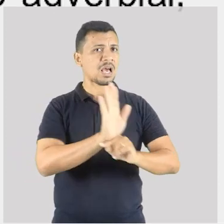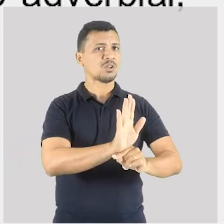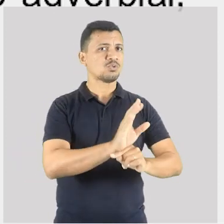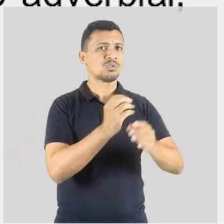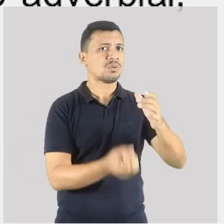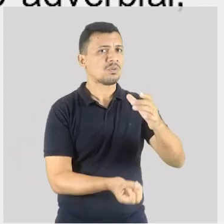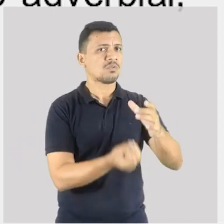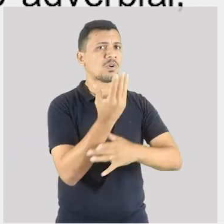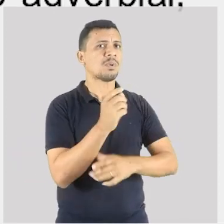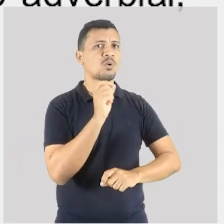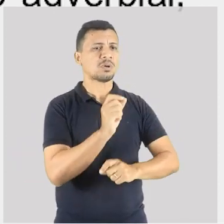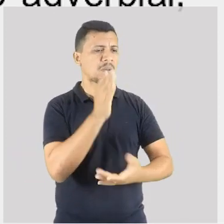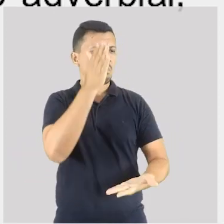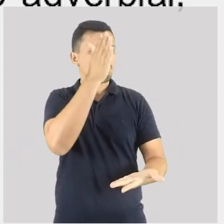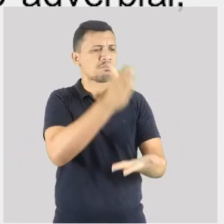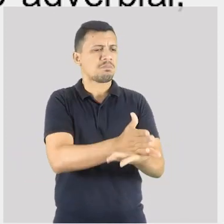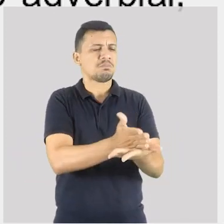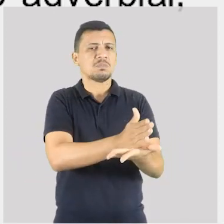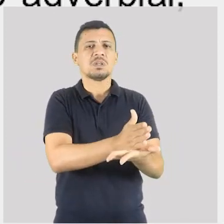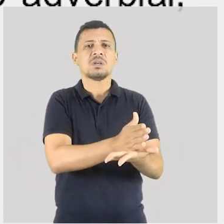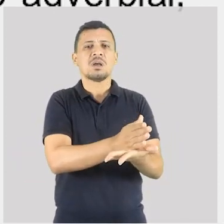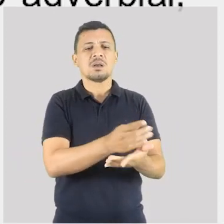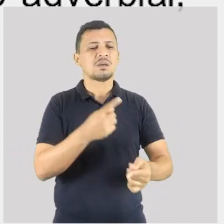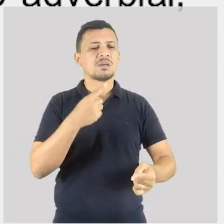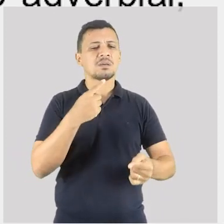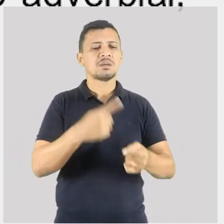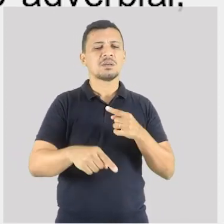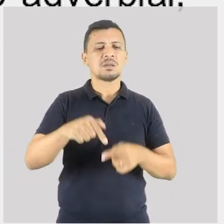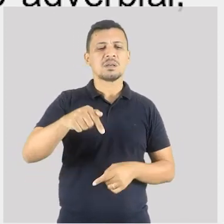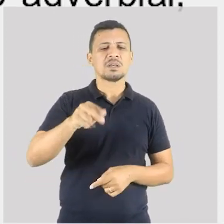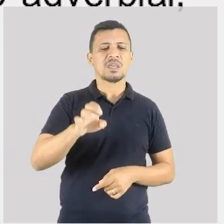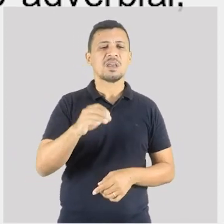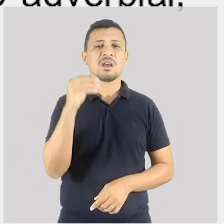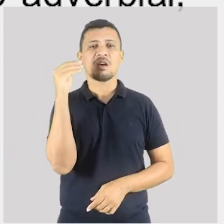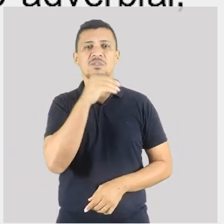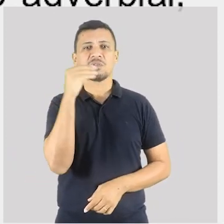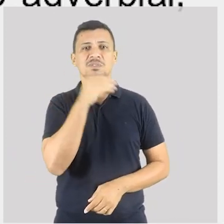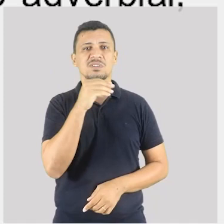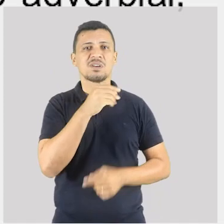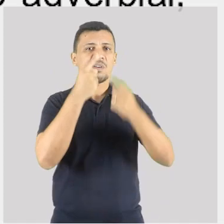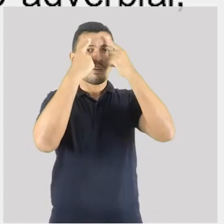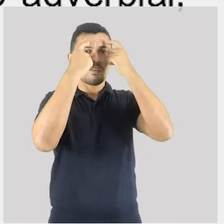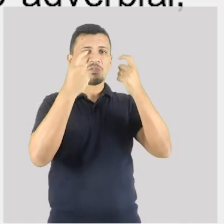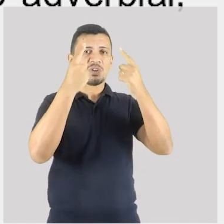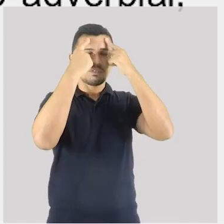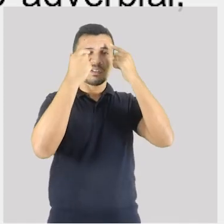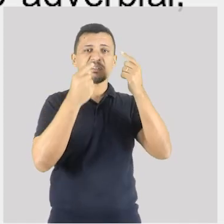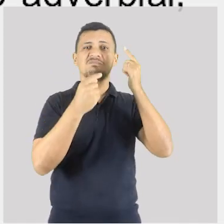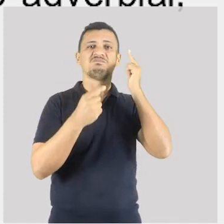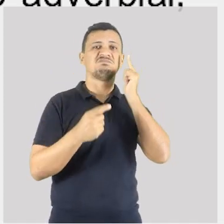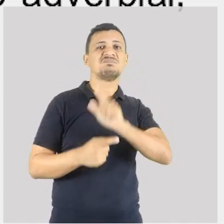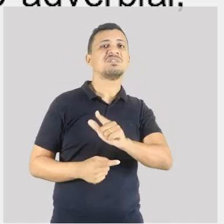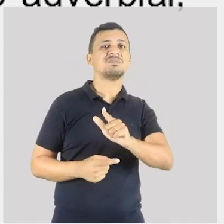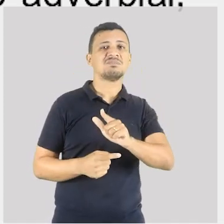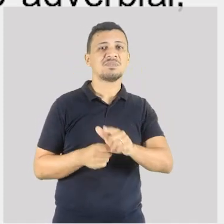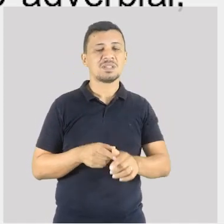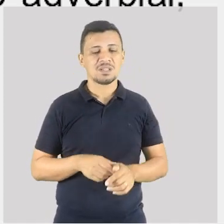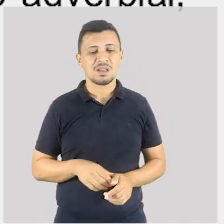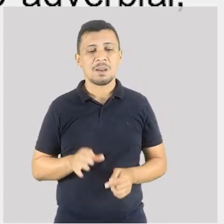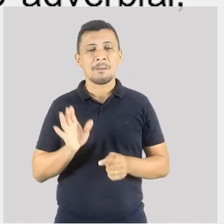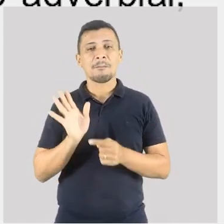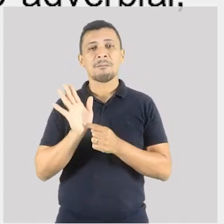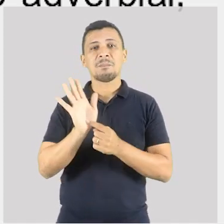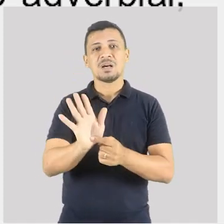uma barreira que impeça que essa fragilidade seja vencida pela violência. Em relação às palavras